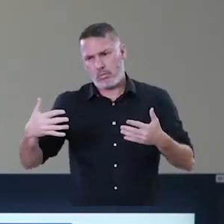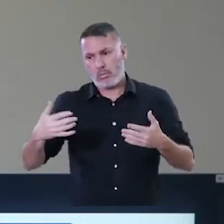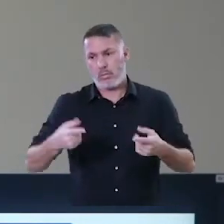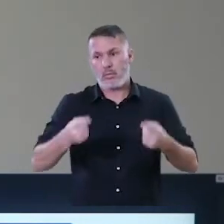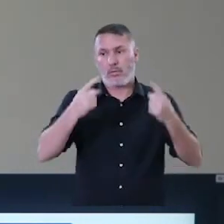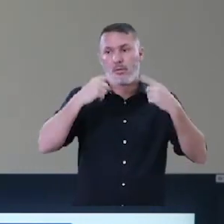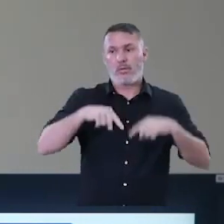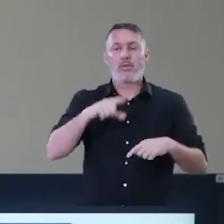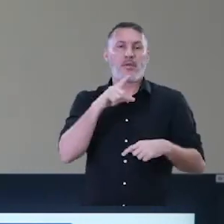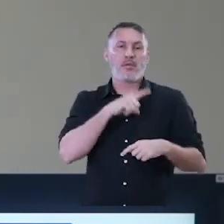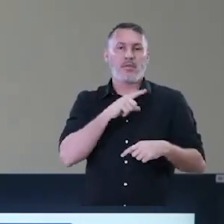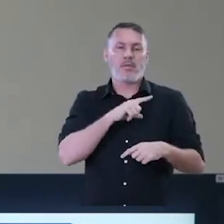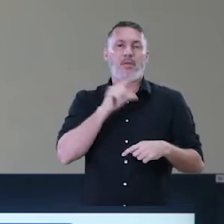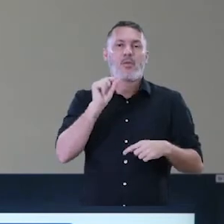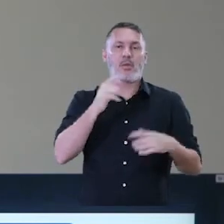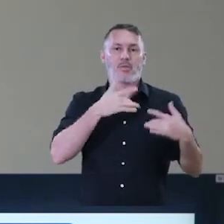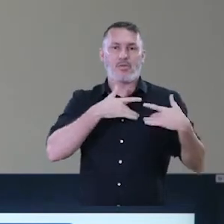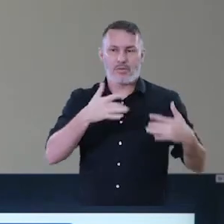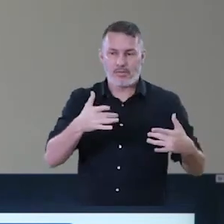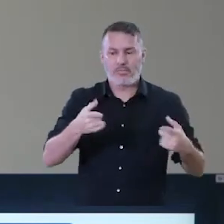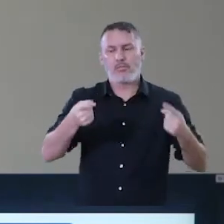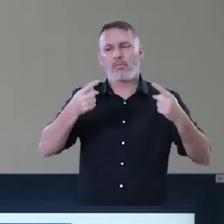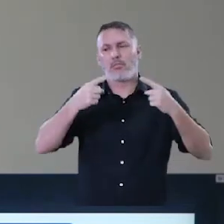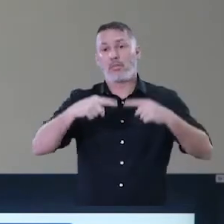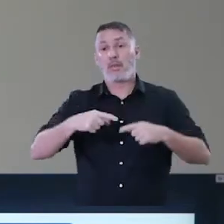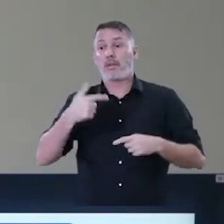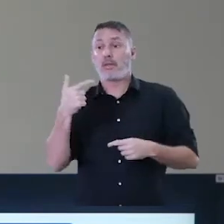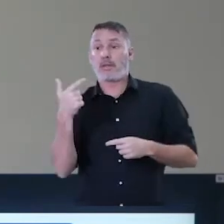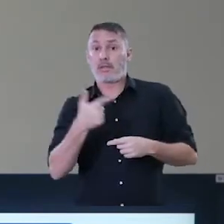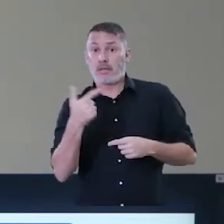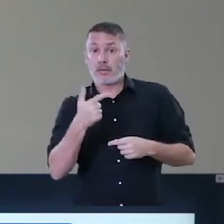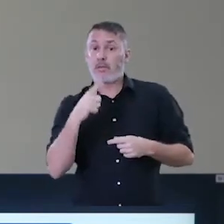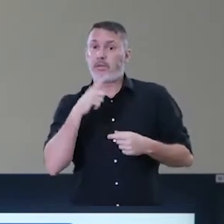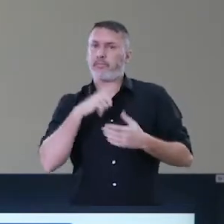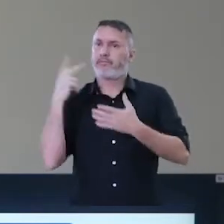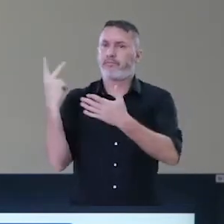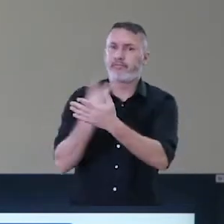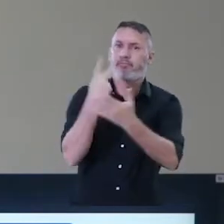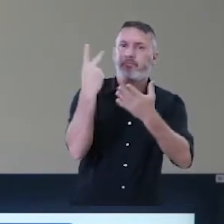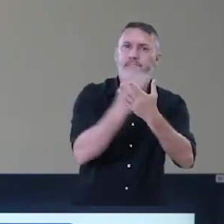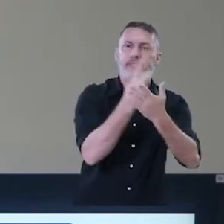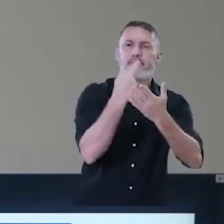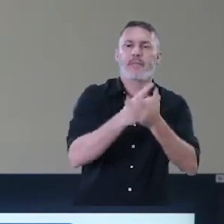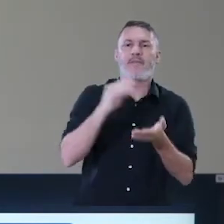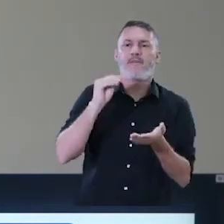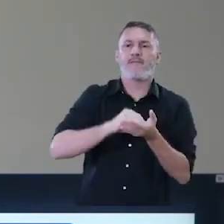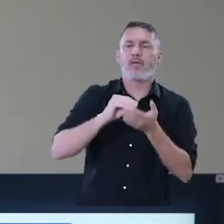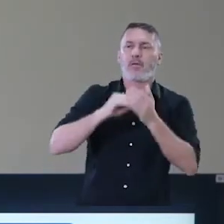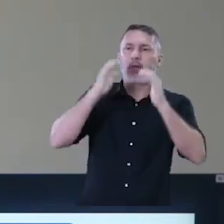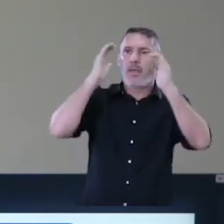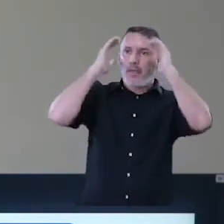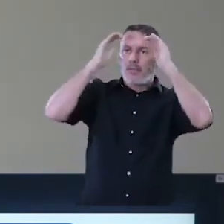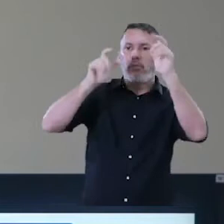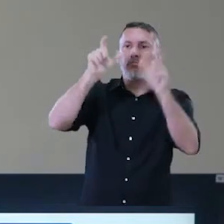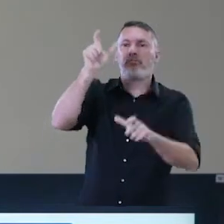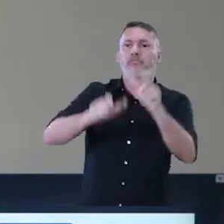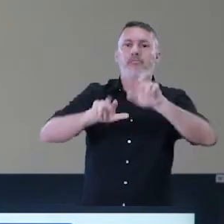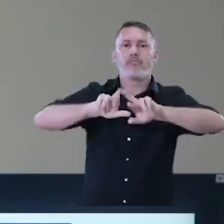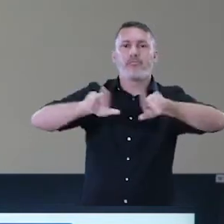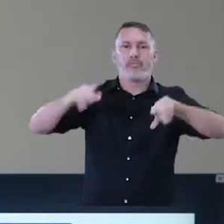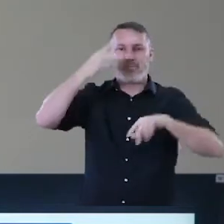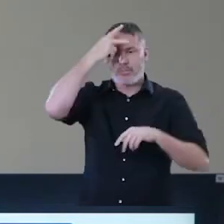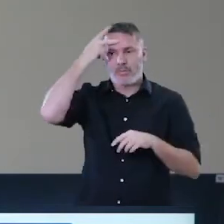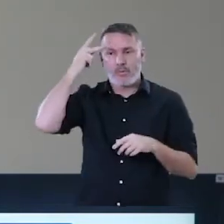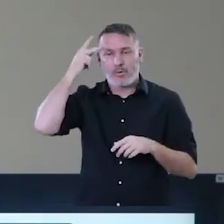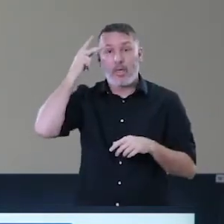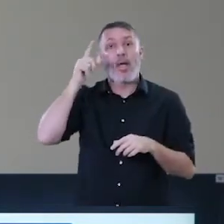sobre isso aí, vai até solidária. O segundo período, entretanto, os frequentes casos de desrespeito à diversidade já